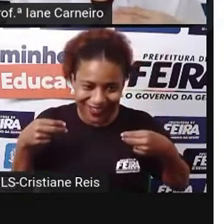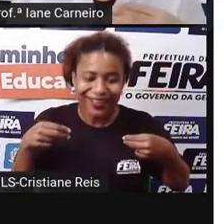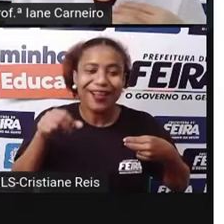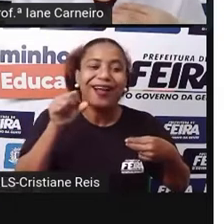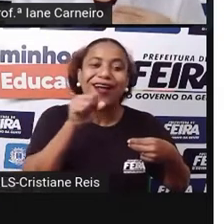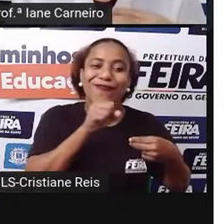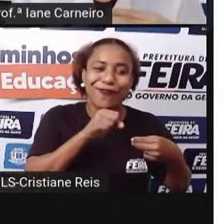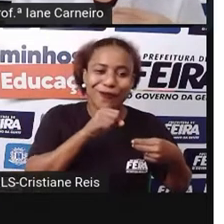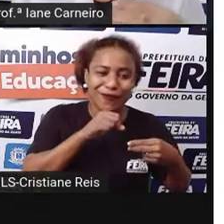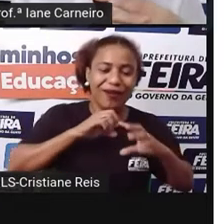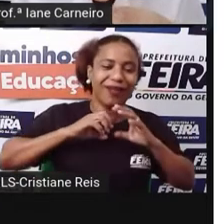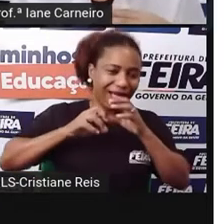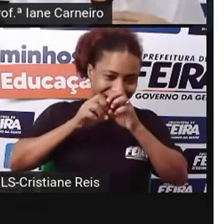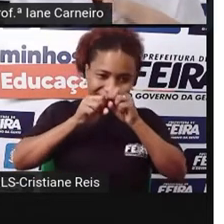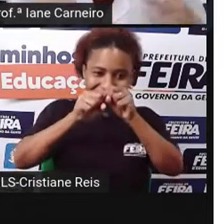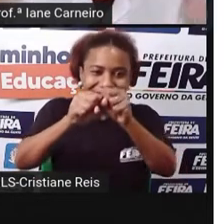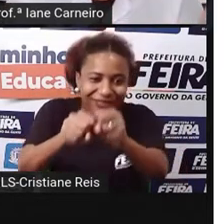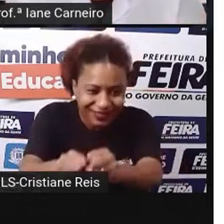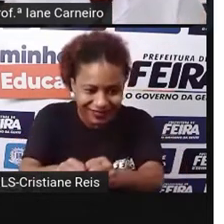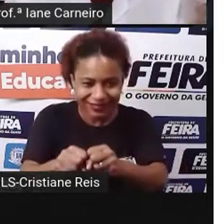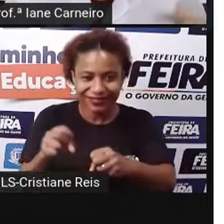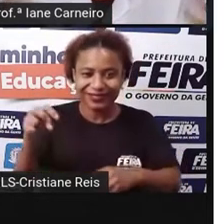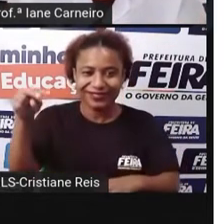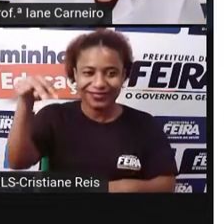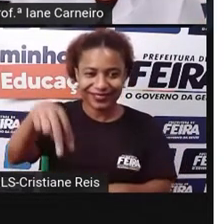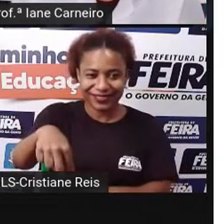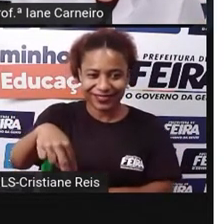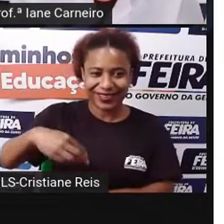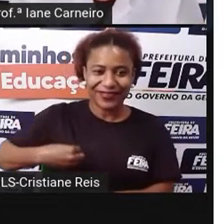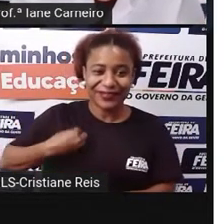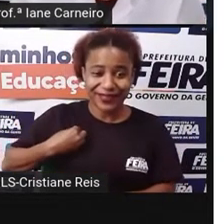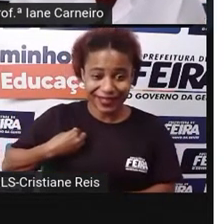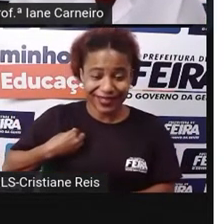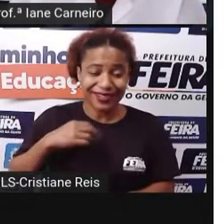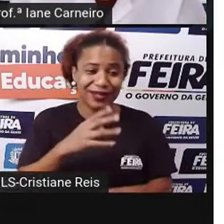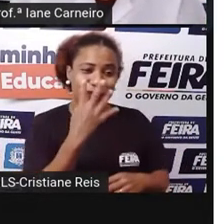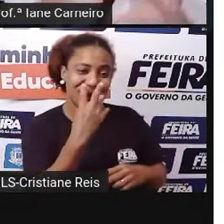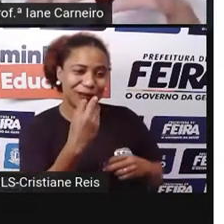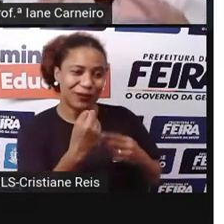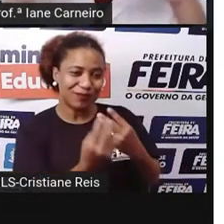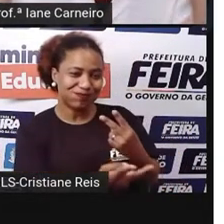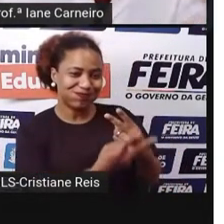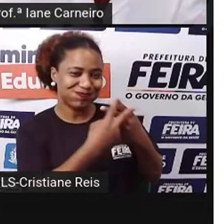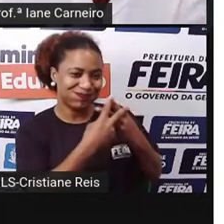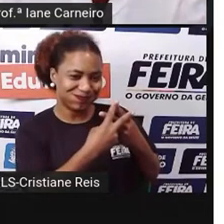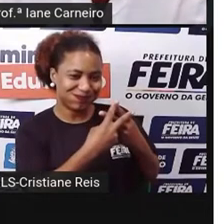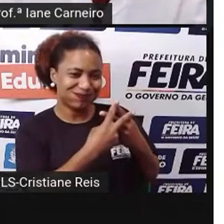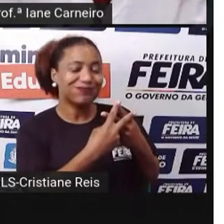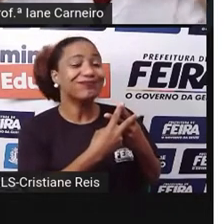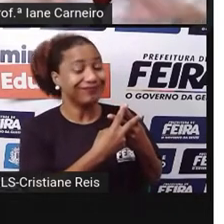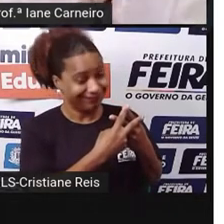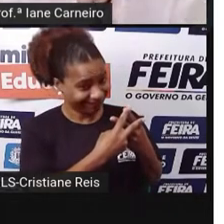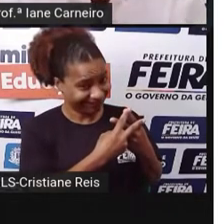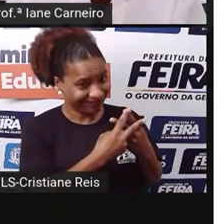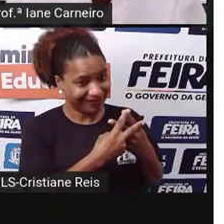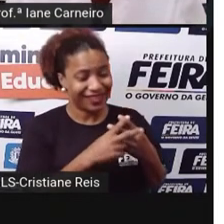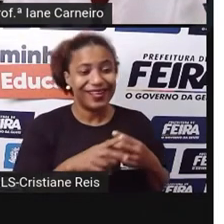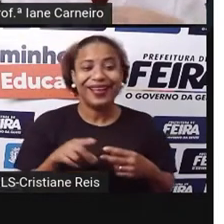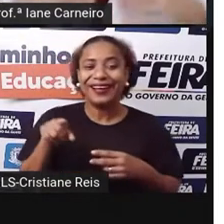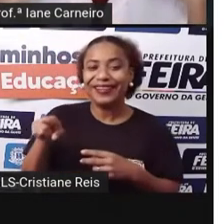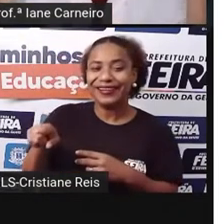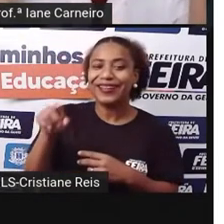foi preso pelo caçador, e mais feliz para Chapeuzinho e para vovó, tá bom? Esse é o conto clássico,